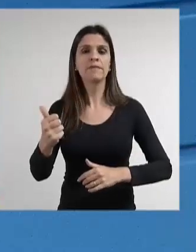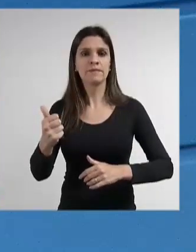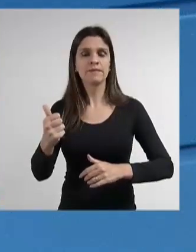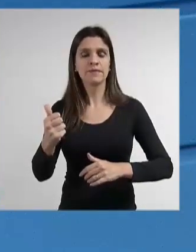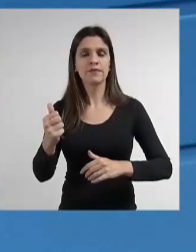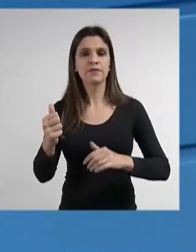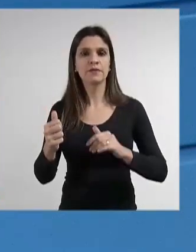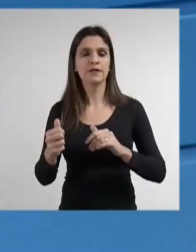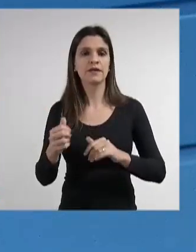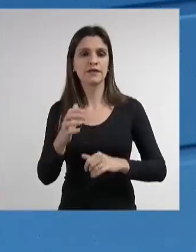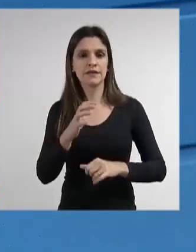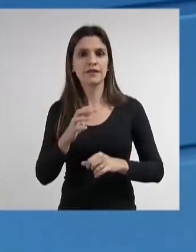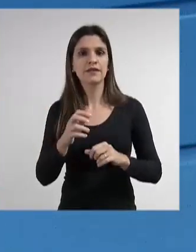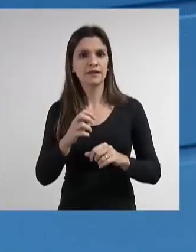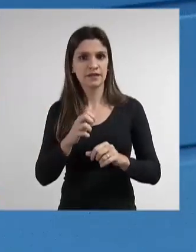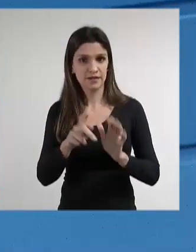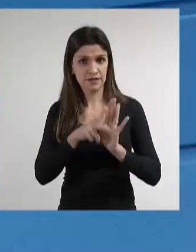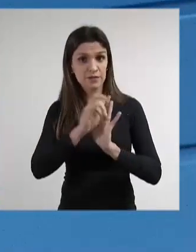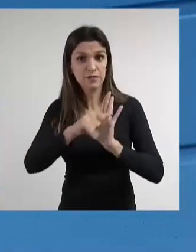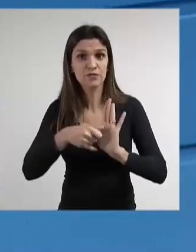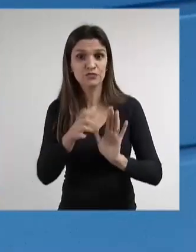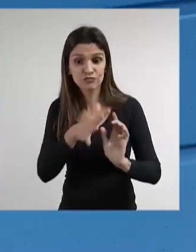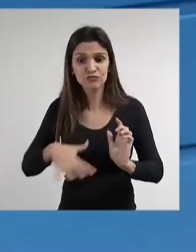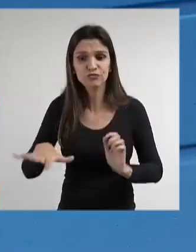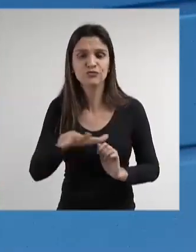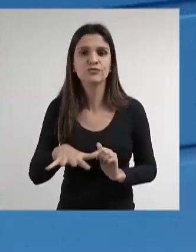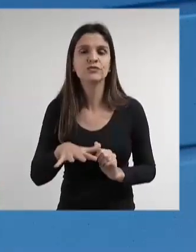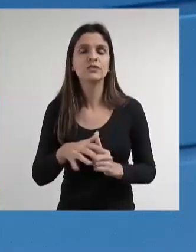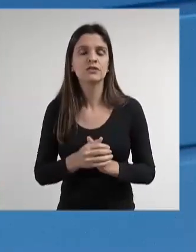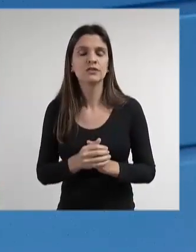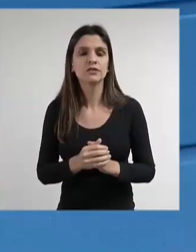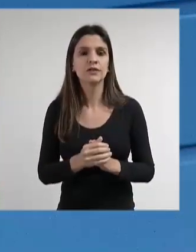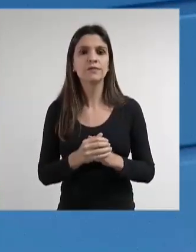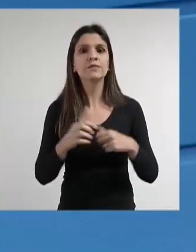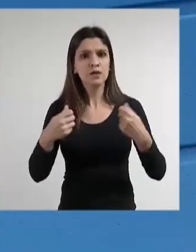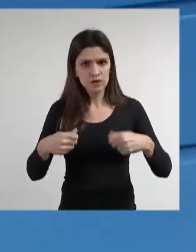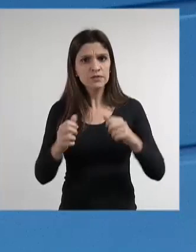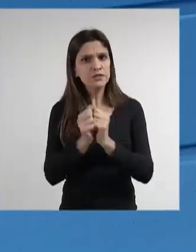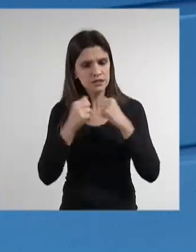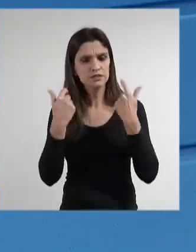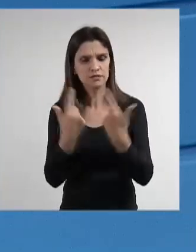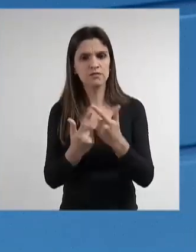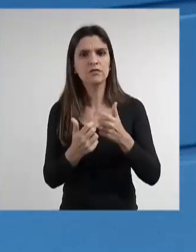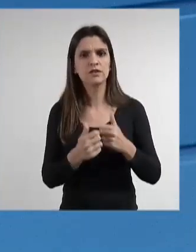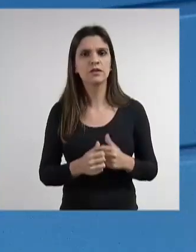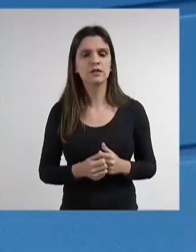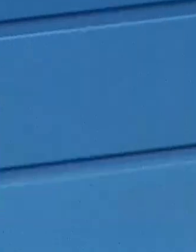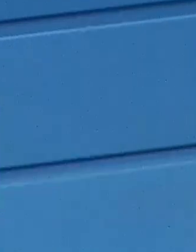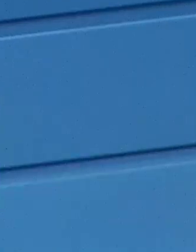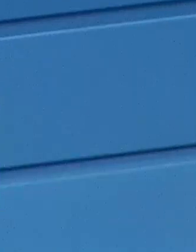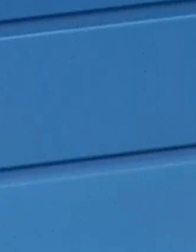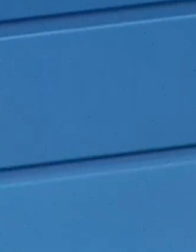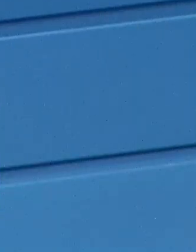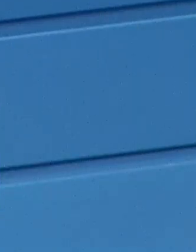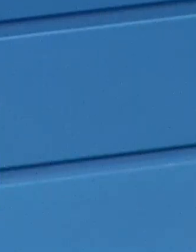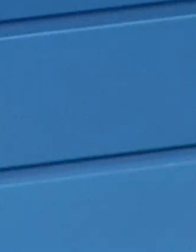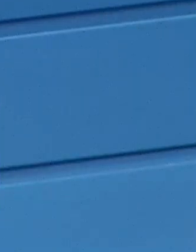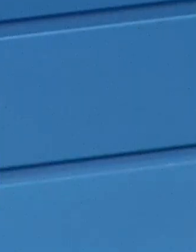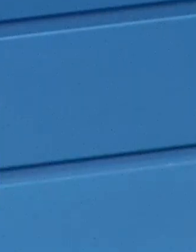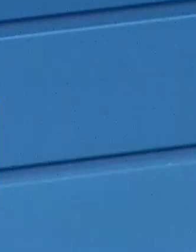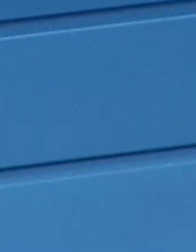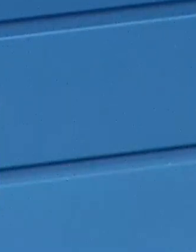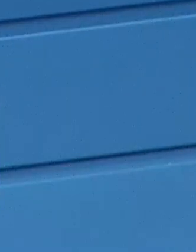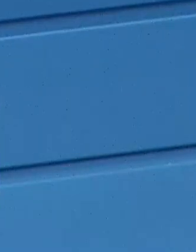toda a situação familiar. Então, eu acho que é muito importante o acompanhamento dessa casa para verificar qual é o número efetivo do corte